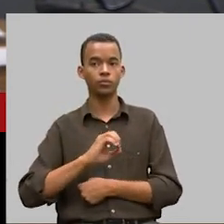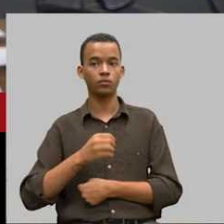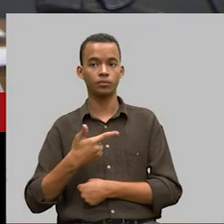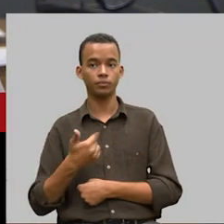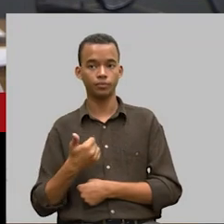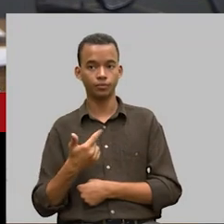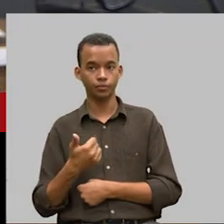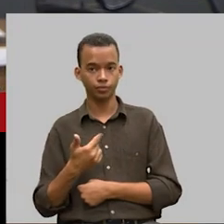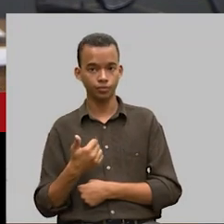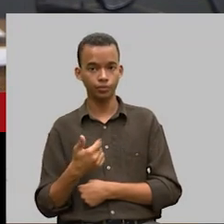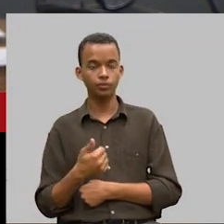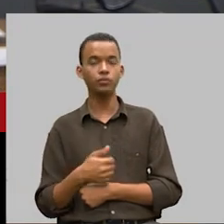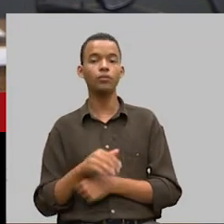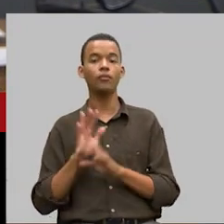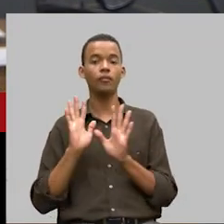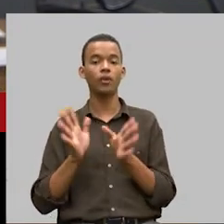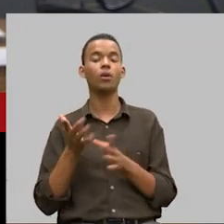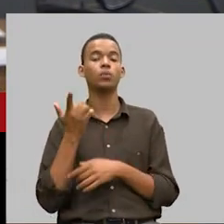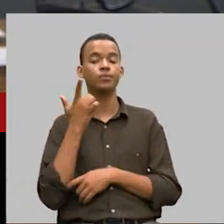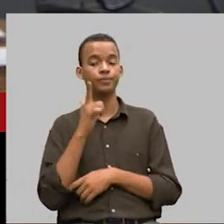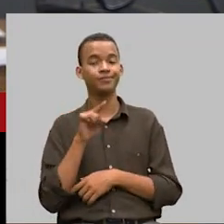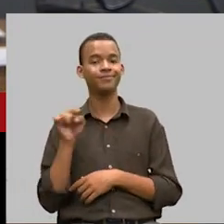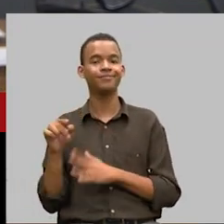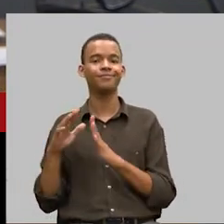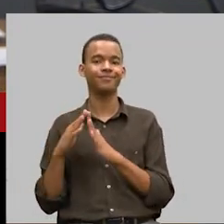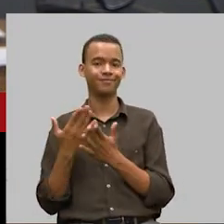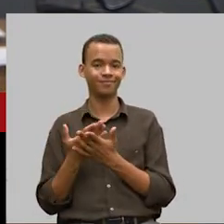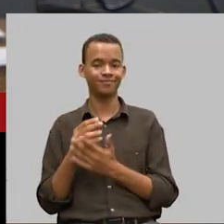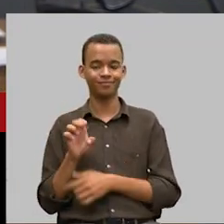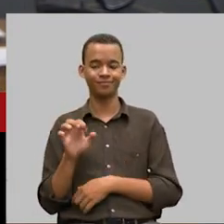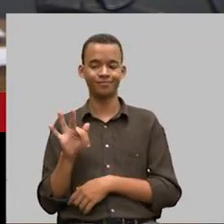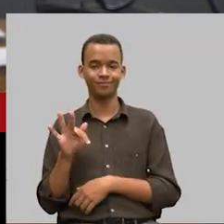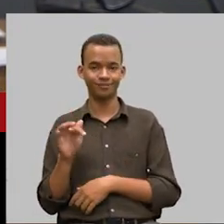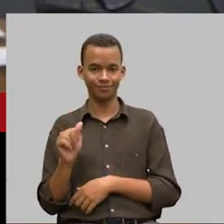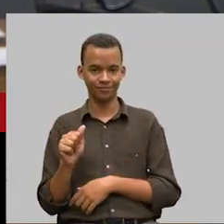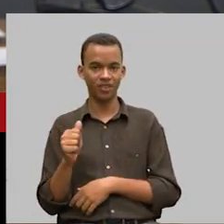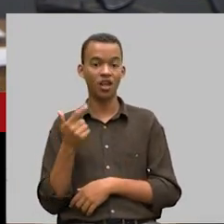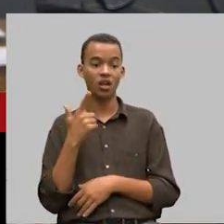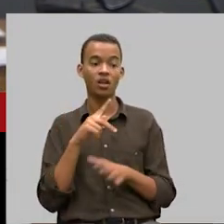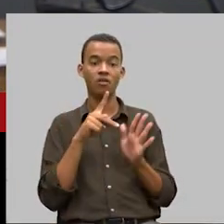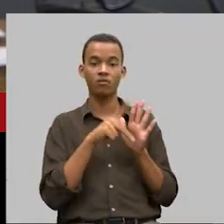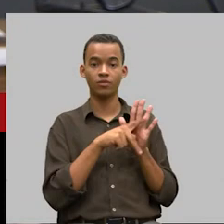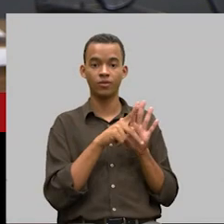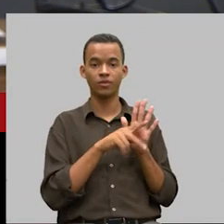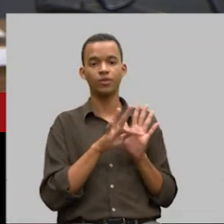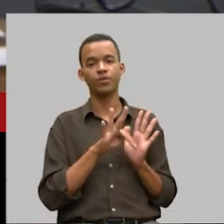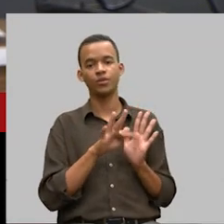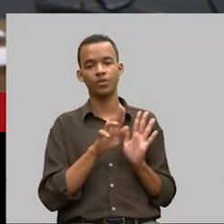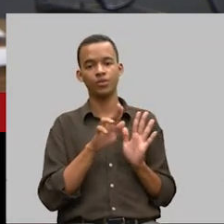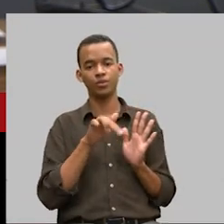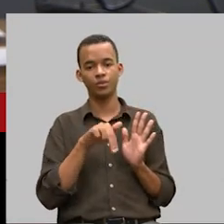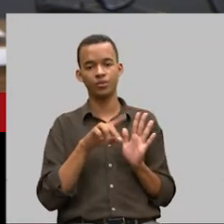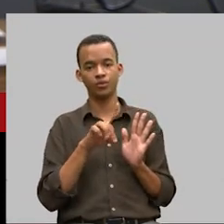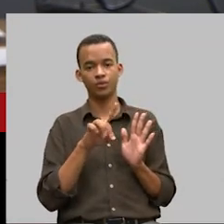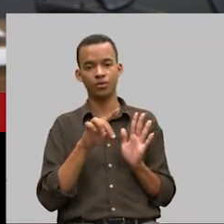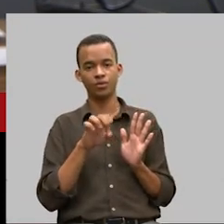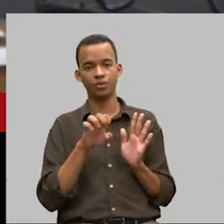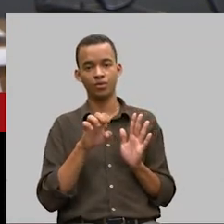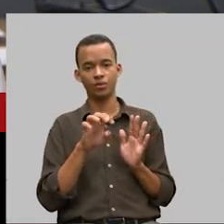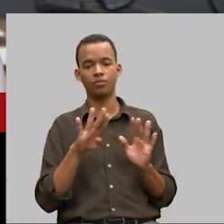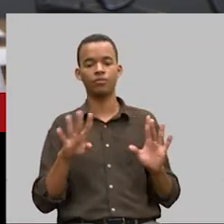conseguiu incluir as efas no fundeb e agora o fundeb então Eh esse recurso que